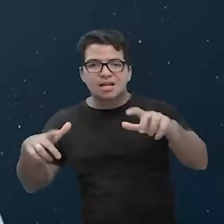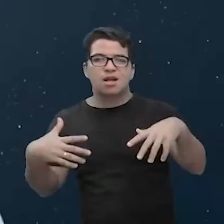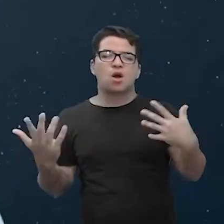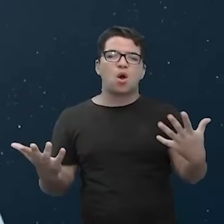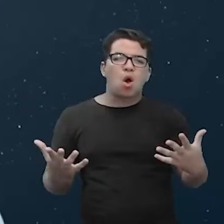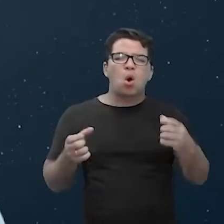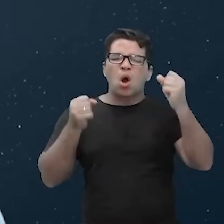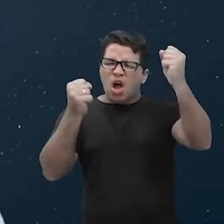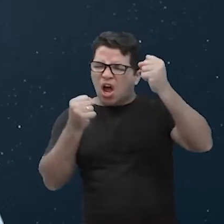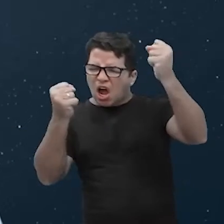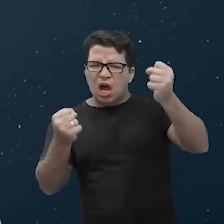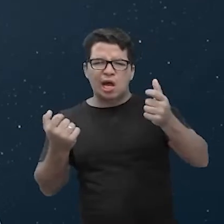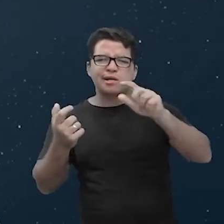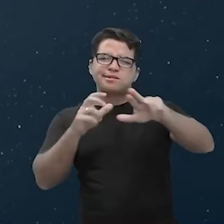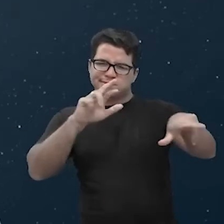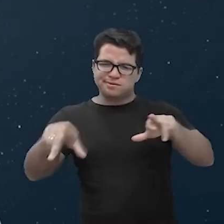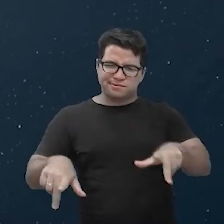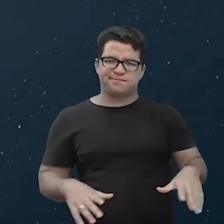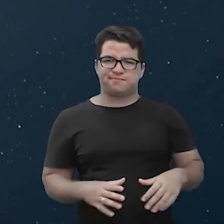Já ali,